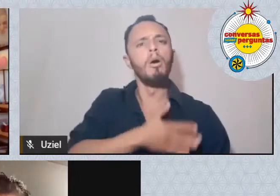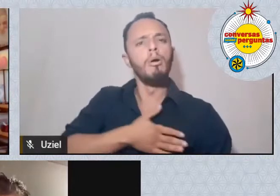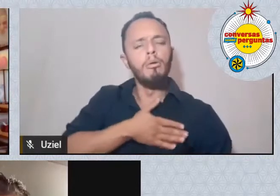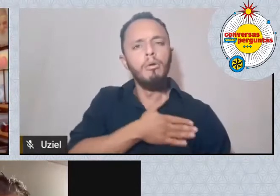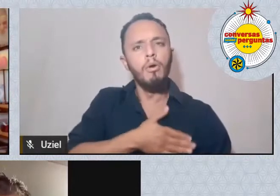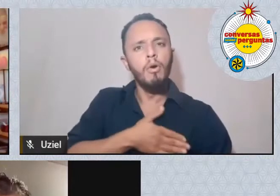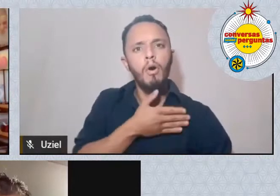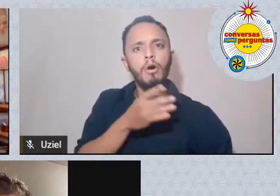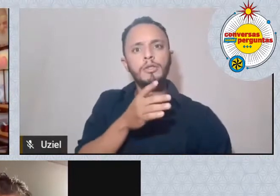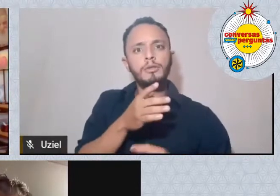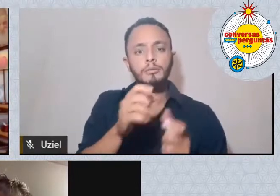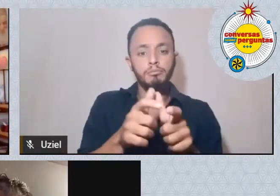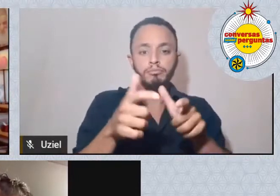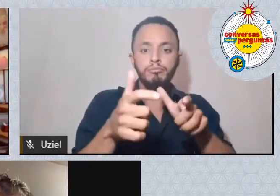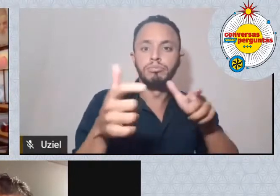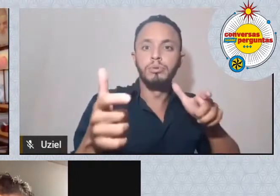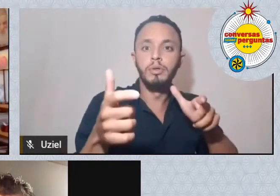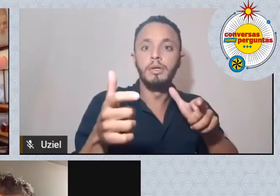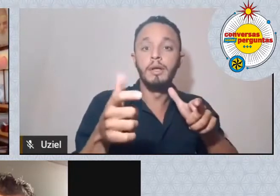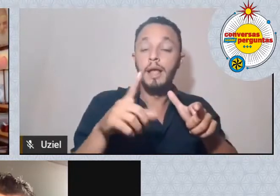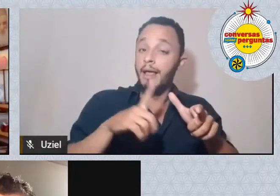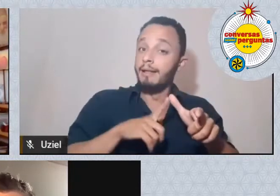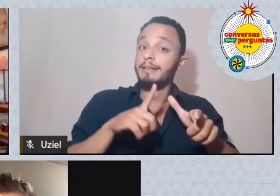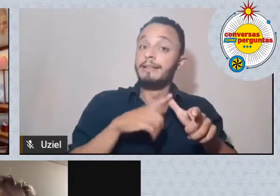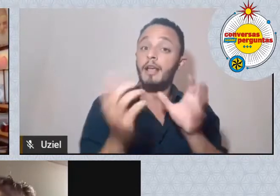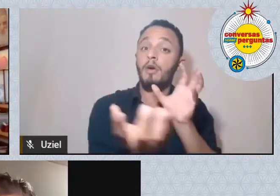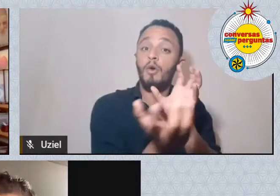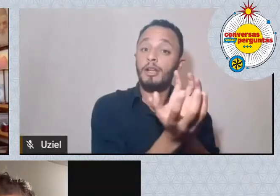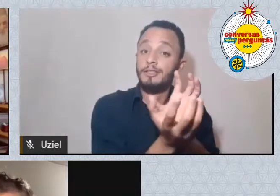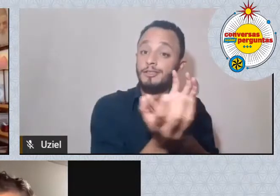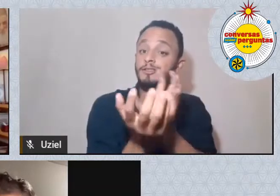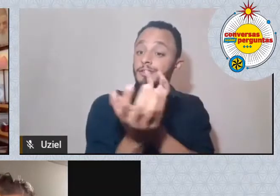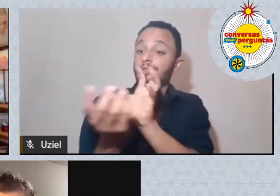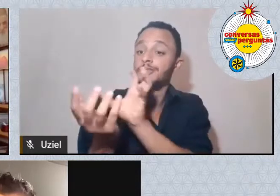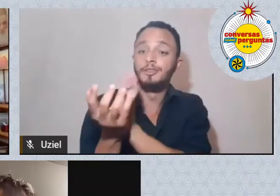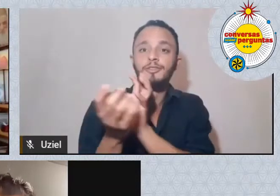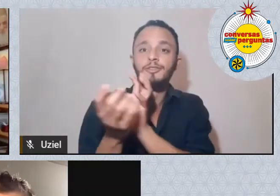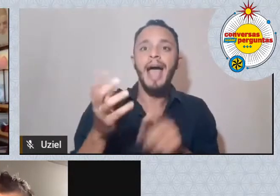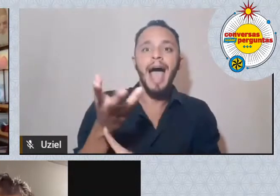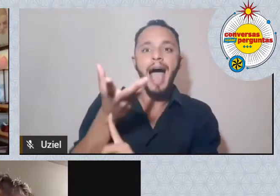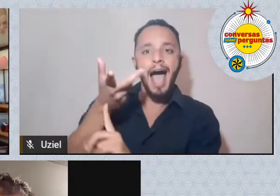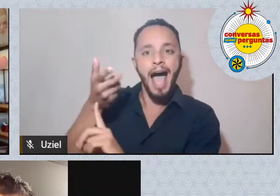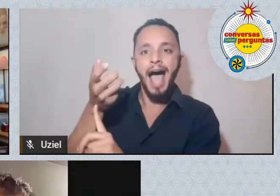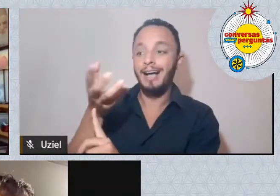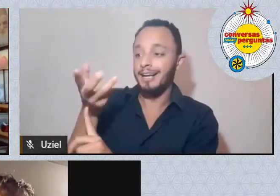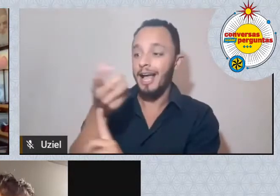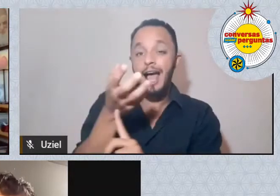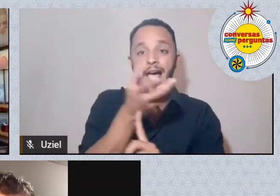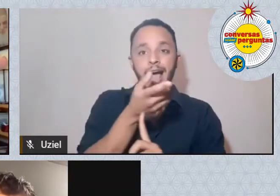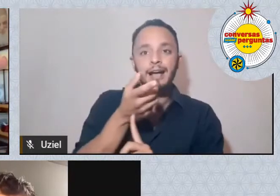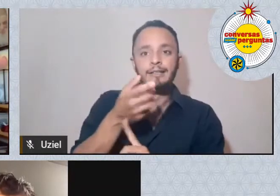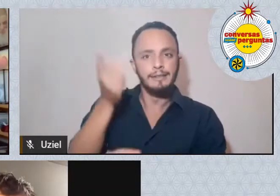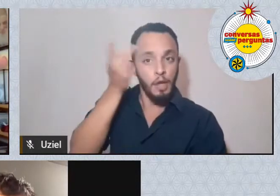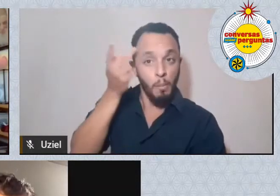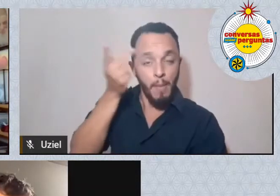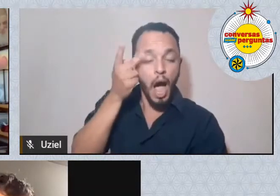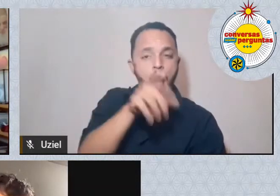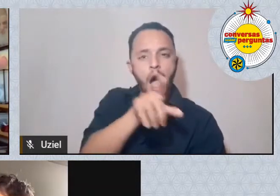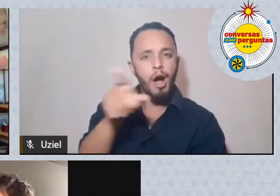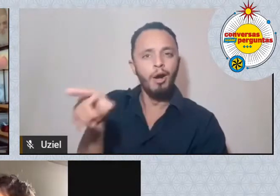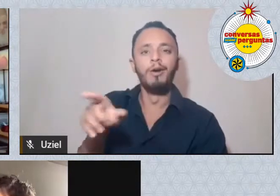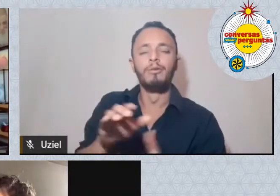de inúmeros coletivos feministas, de inúmeros coletivos de arte, por exemplo, nas periferias de São Paulo, né? Que